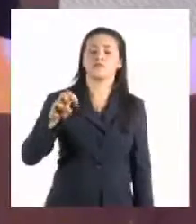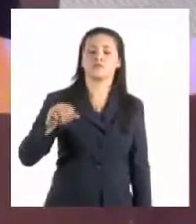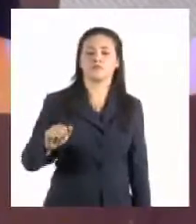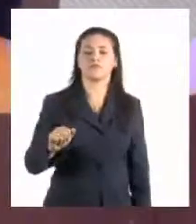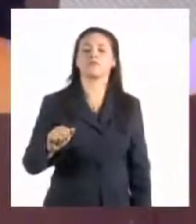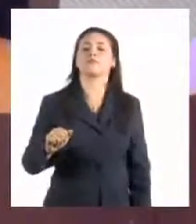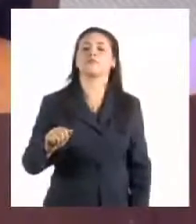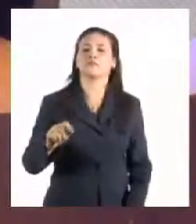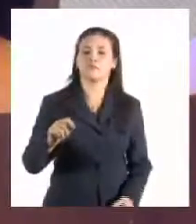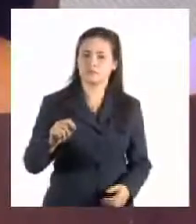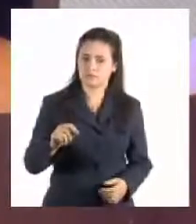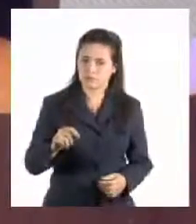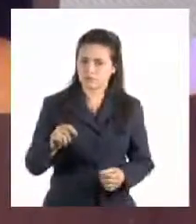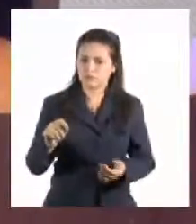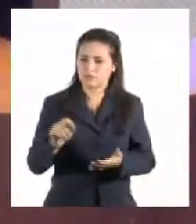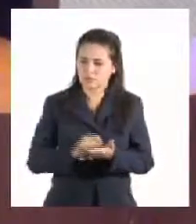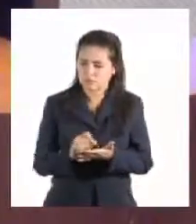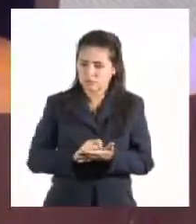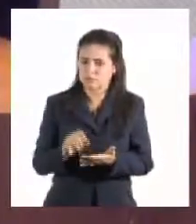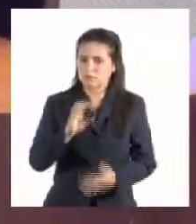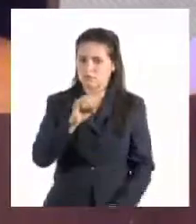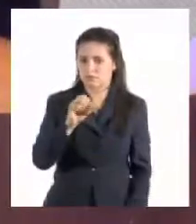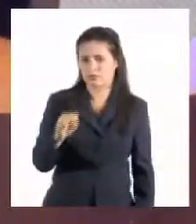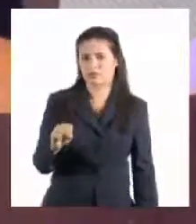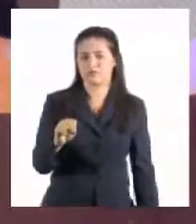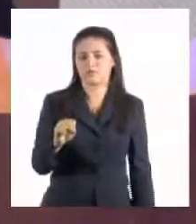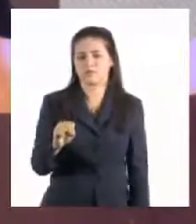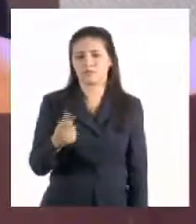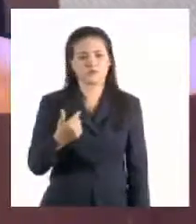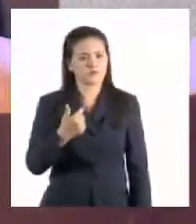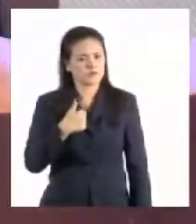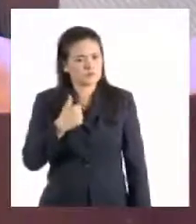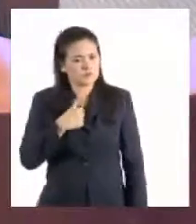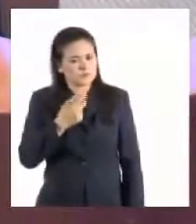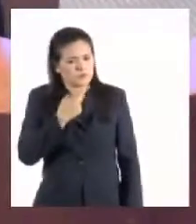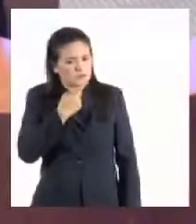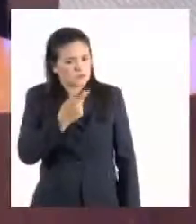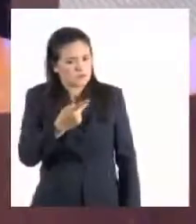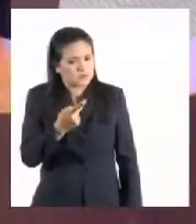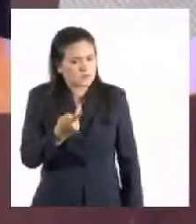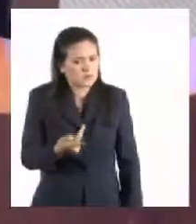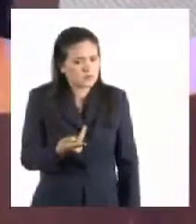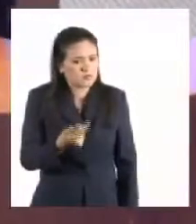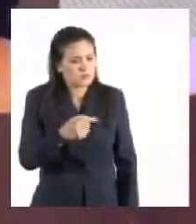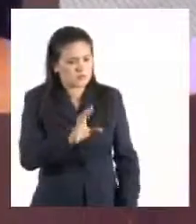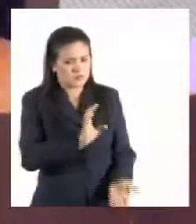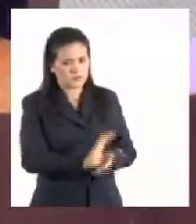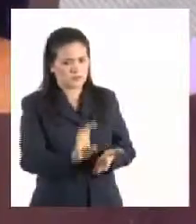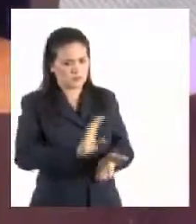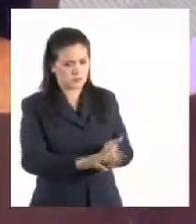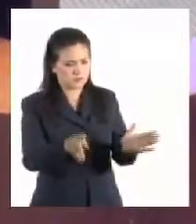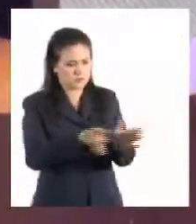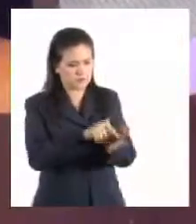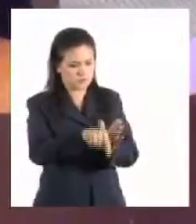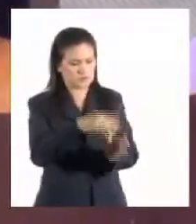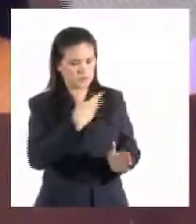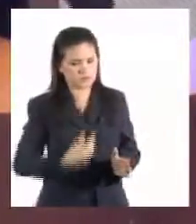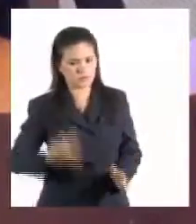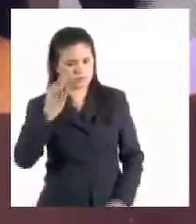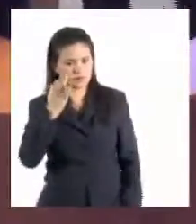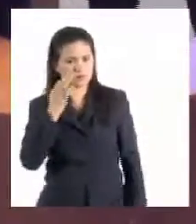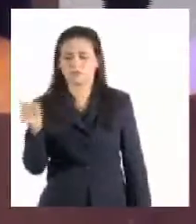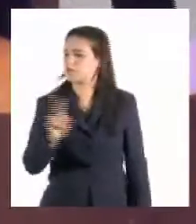disse que era recurso dessa gestão. Mas a obra, o procedimento administrativo, sim, os recursos estão aí.